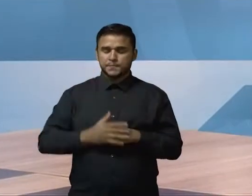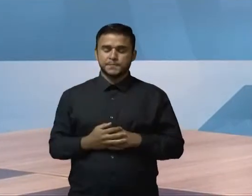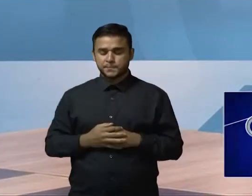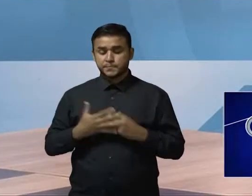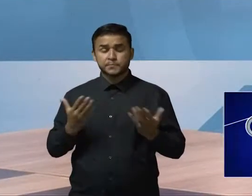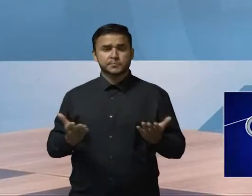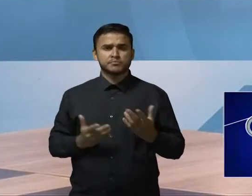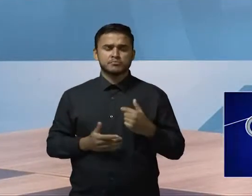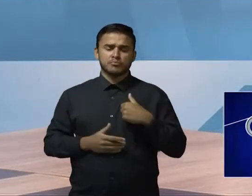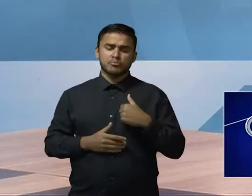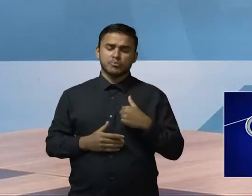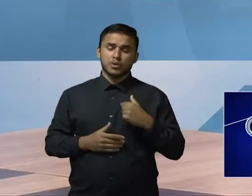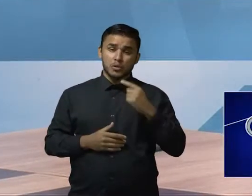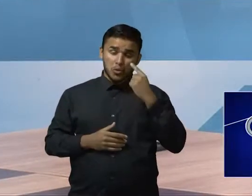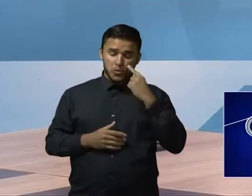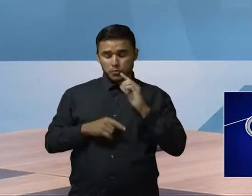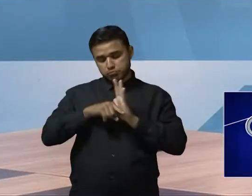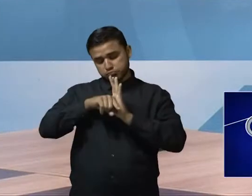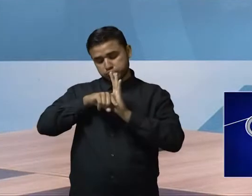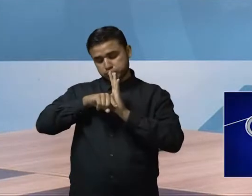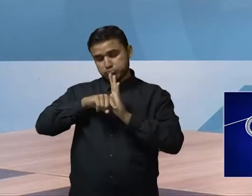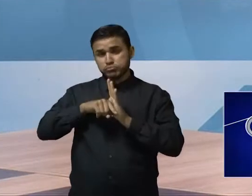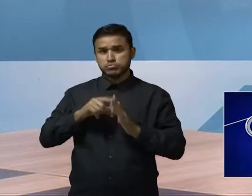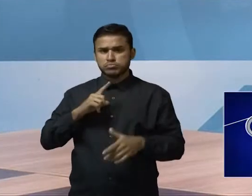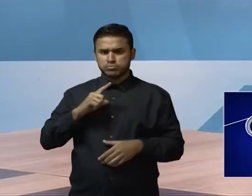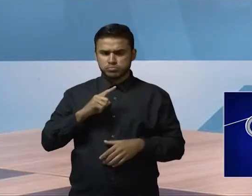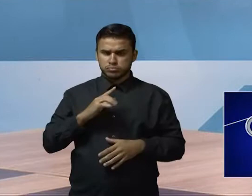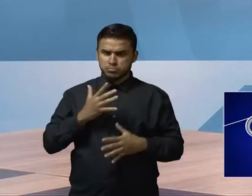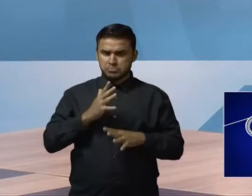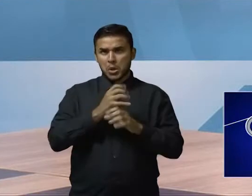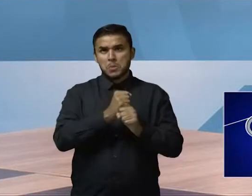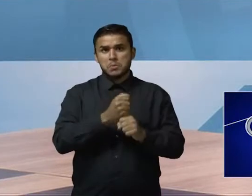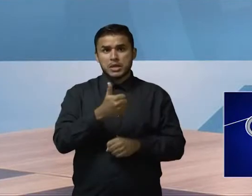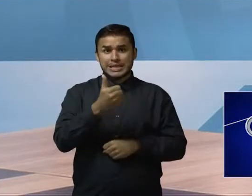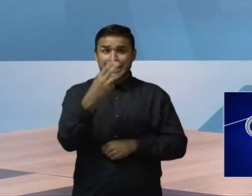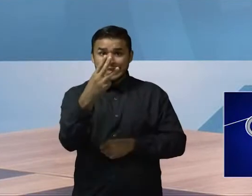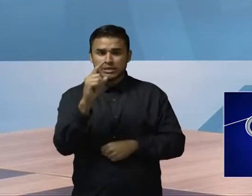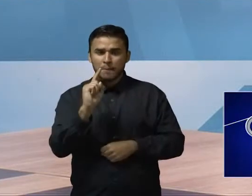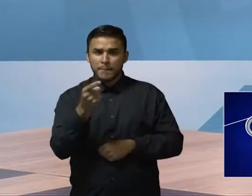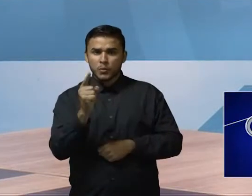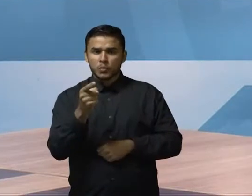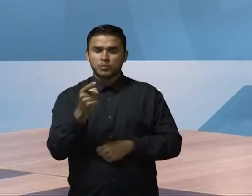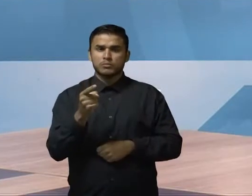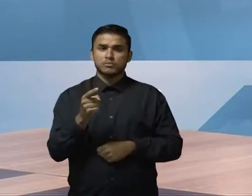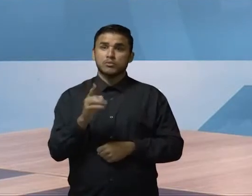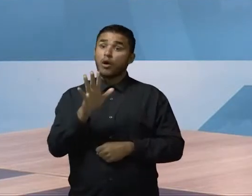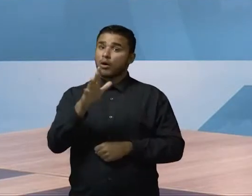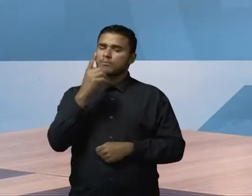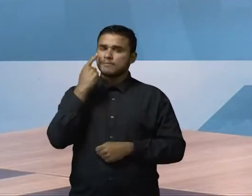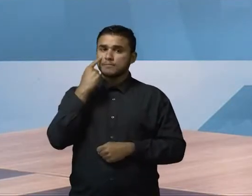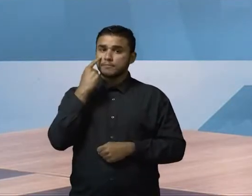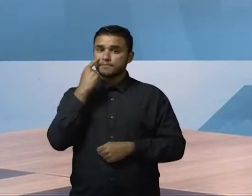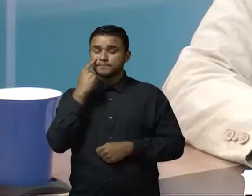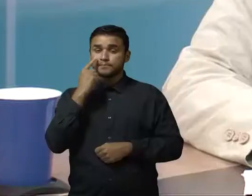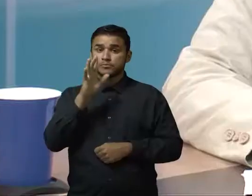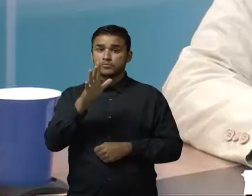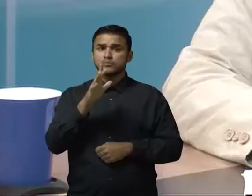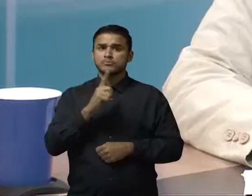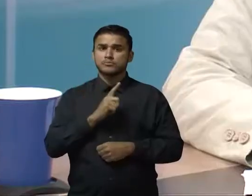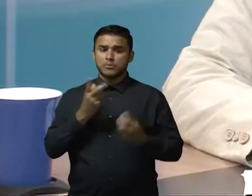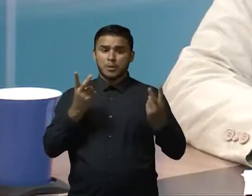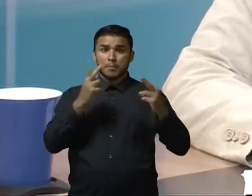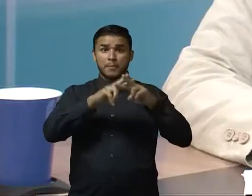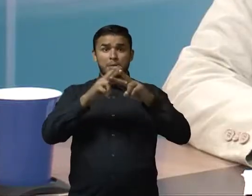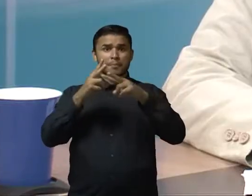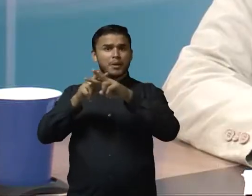tentando compilar aqui uns dados, 13 mil presos, portanto, quase metade, estão nessas